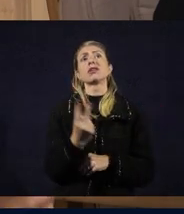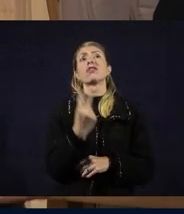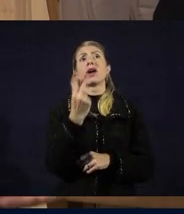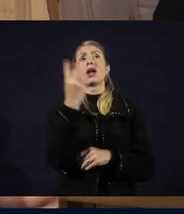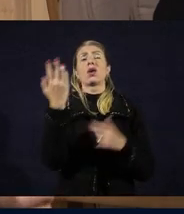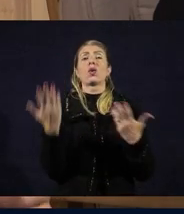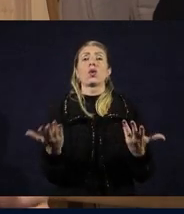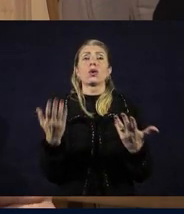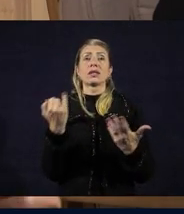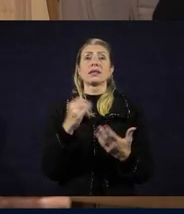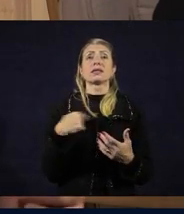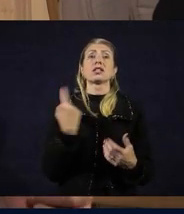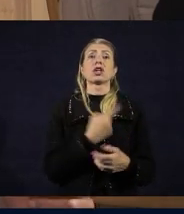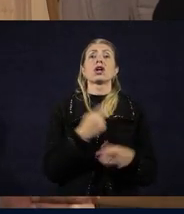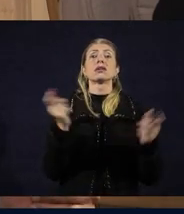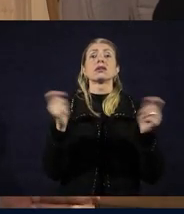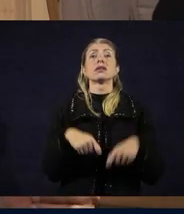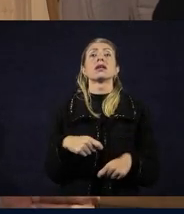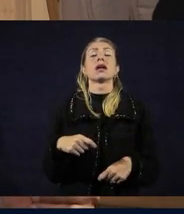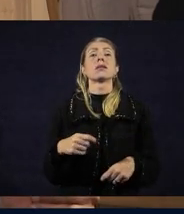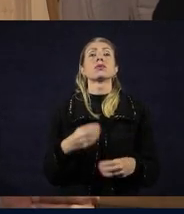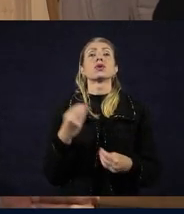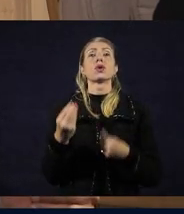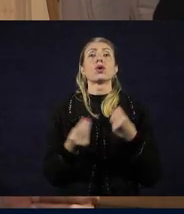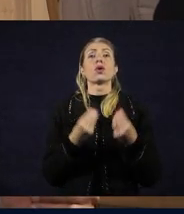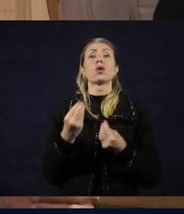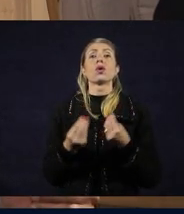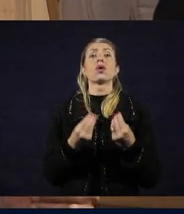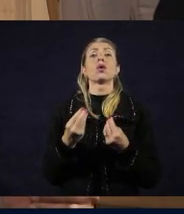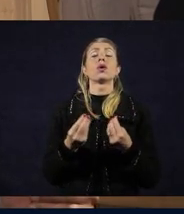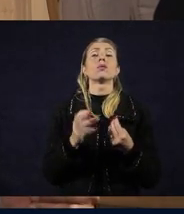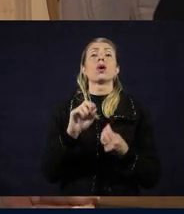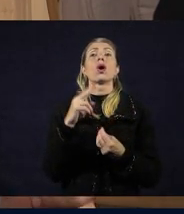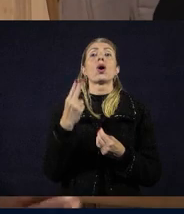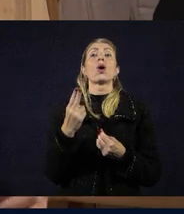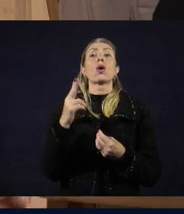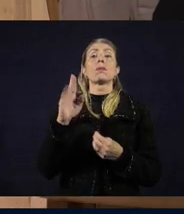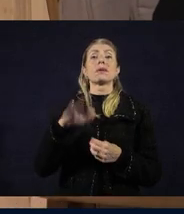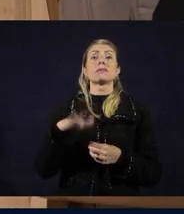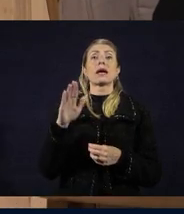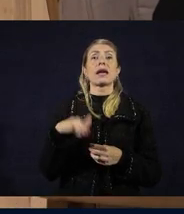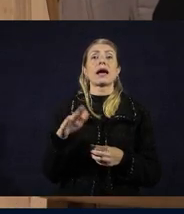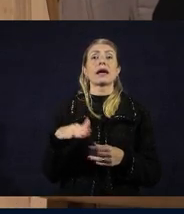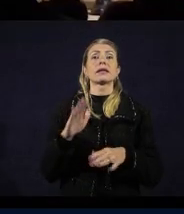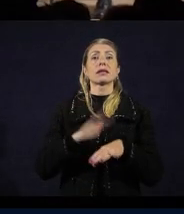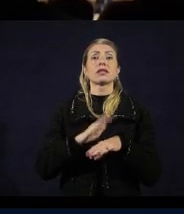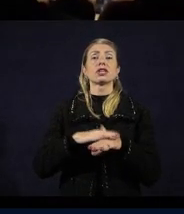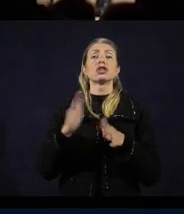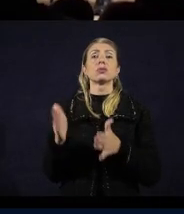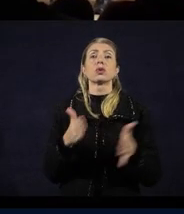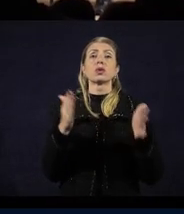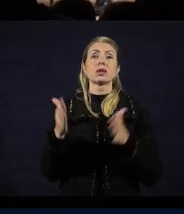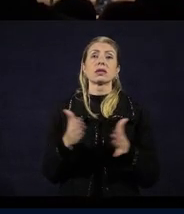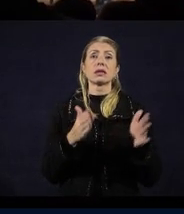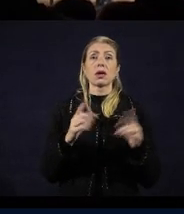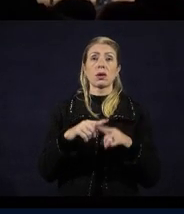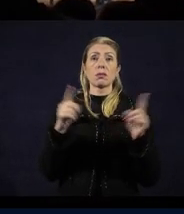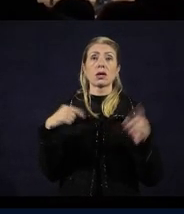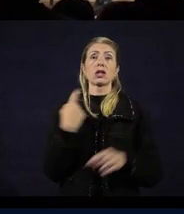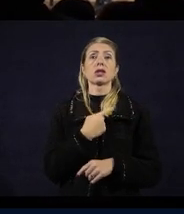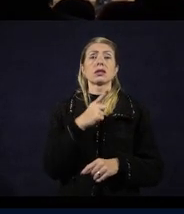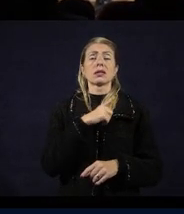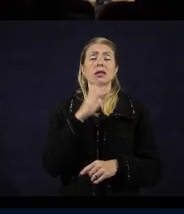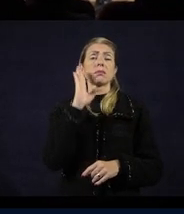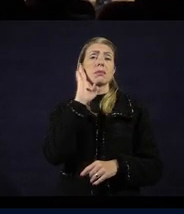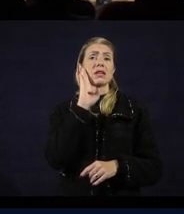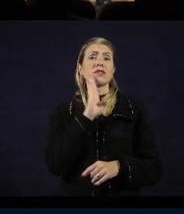uma condição igual ou mais barata de produção mas a gente tem um grande benefício